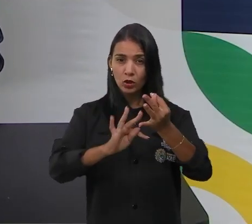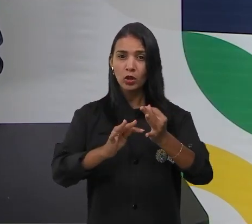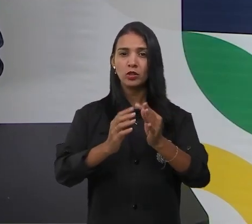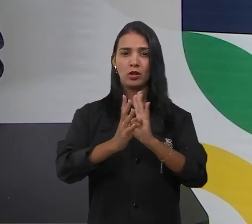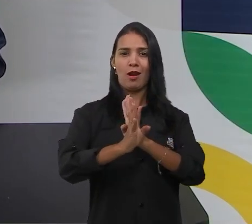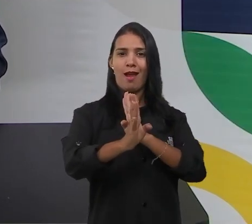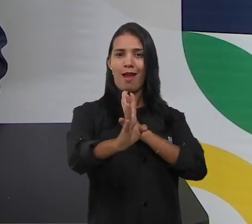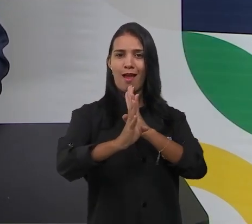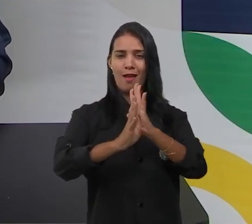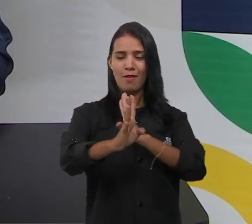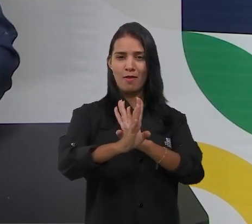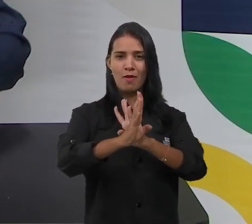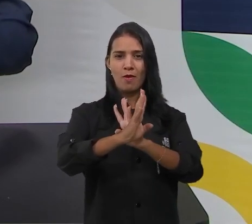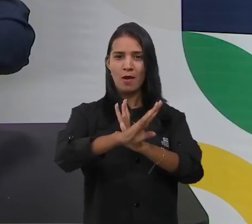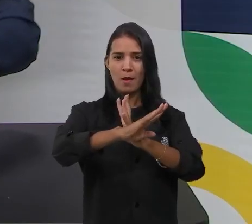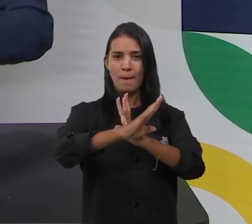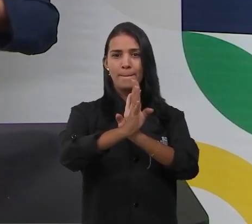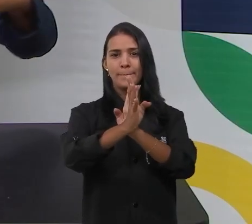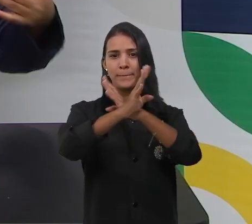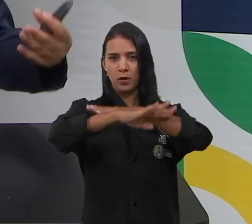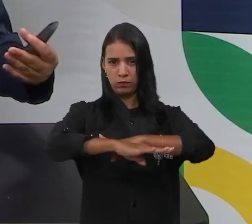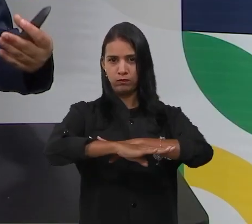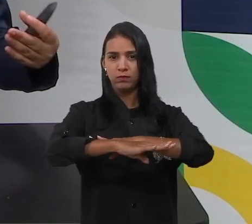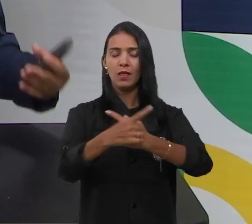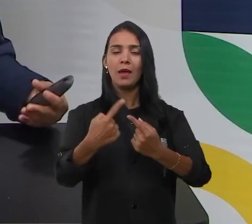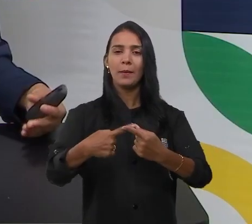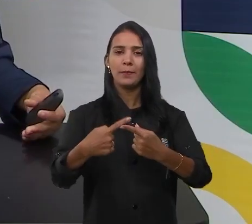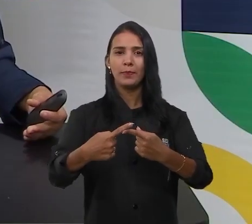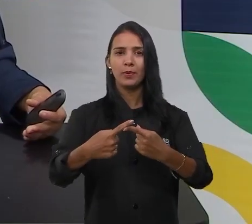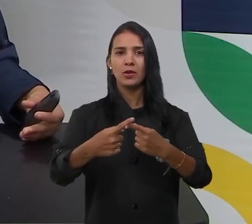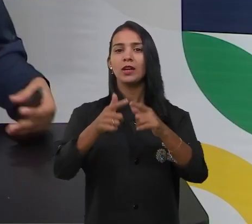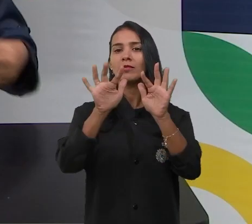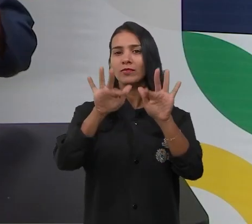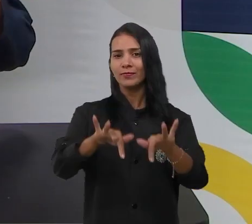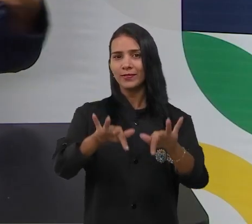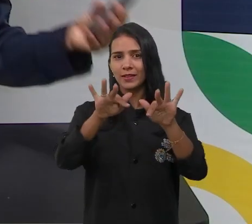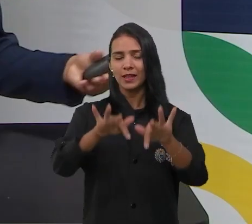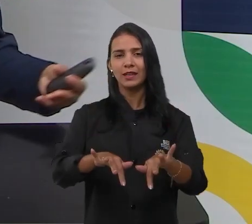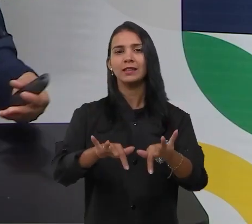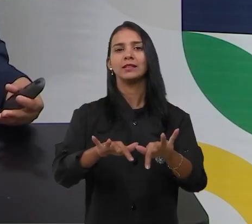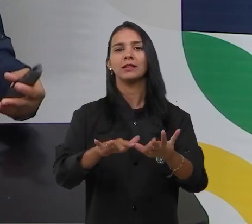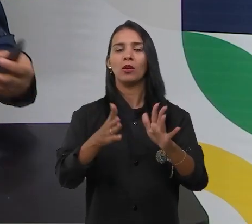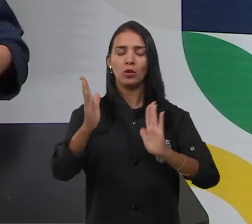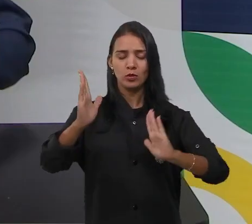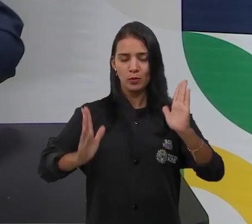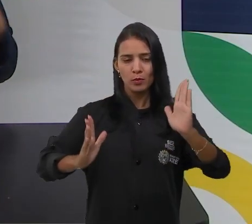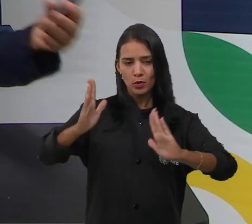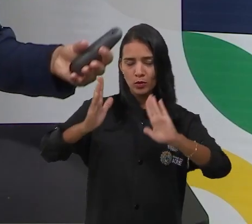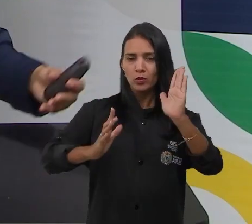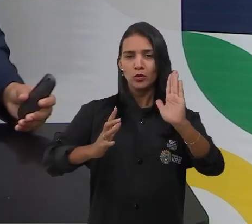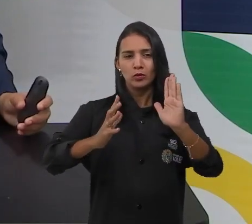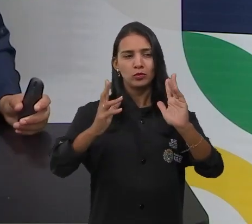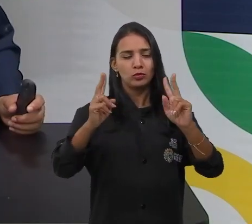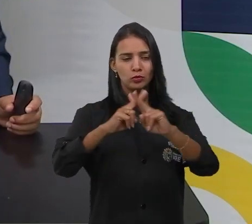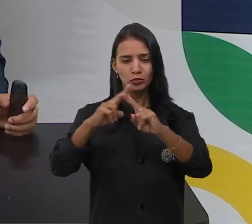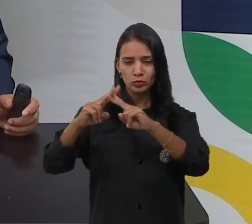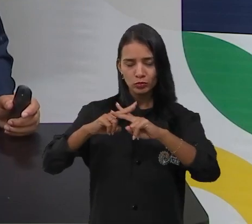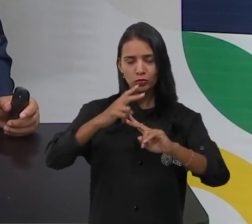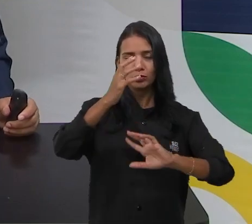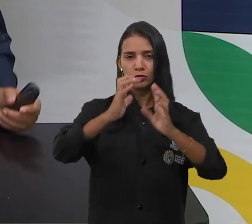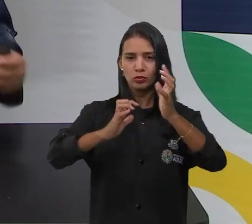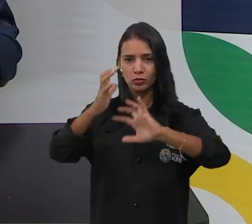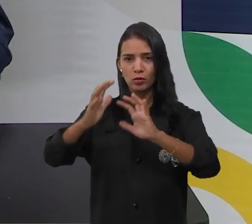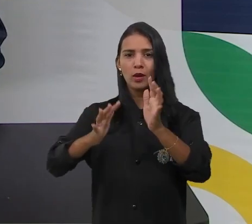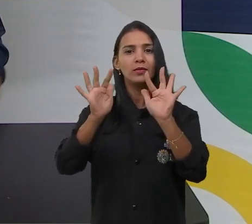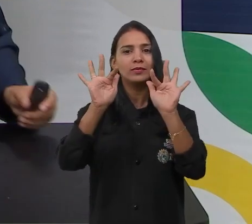é justamente o símbolo que finaliza esse período tão conturbado entre as economias